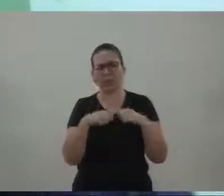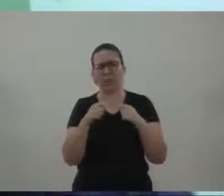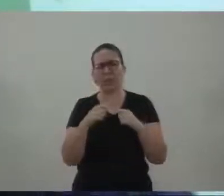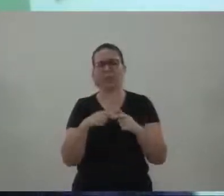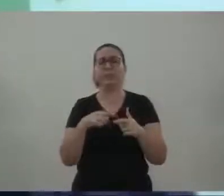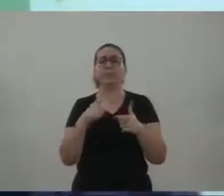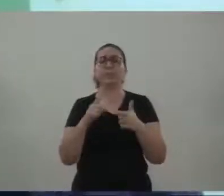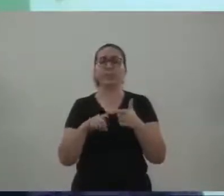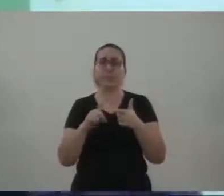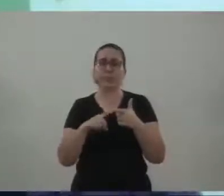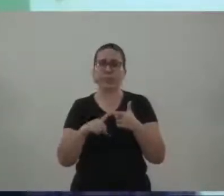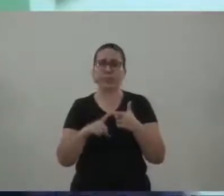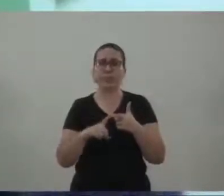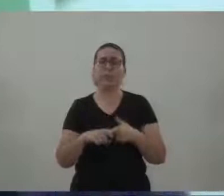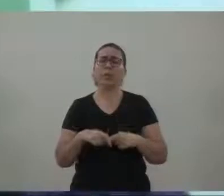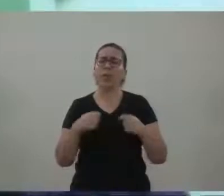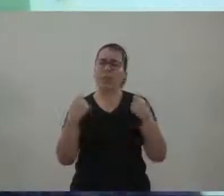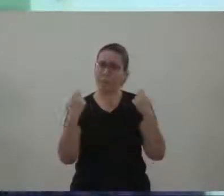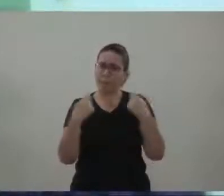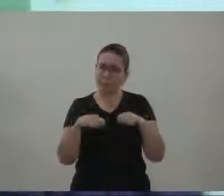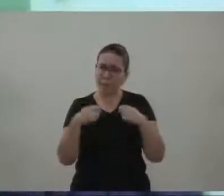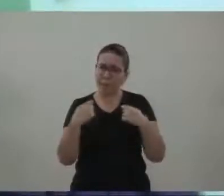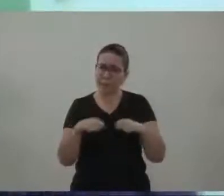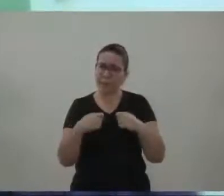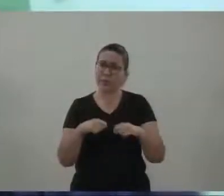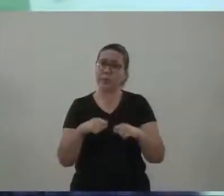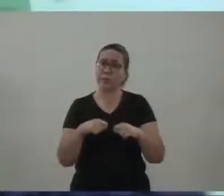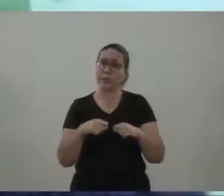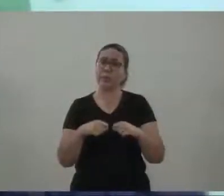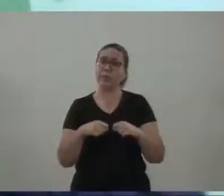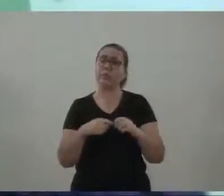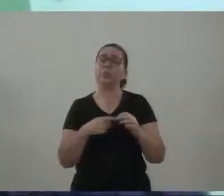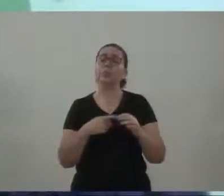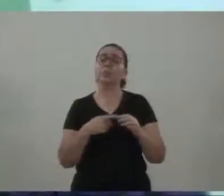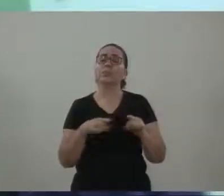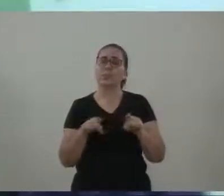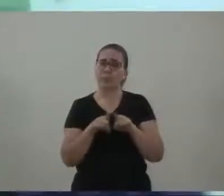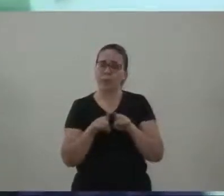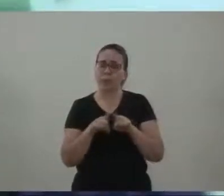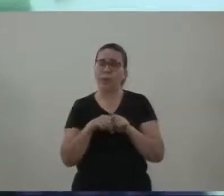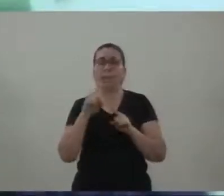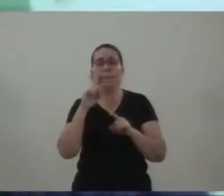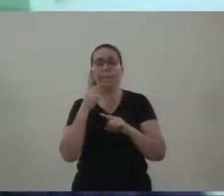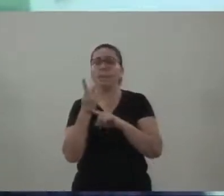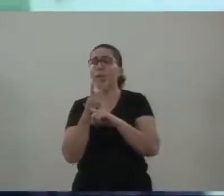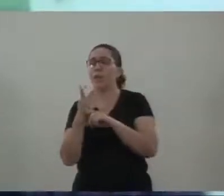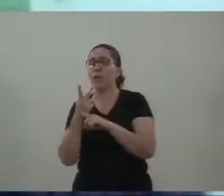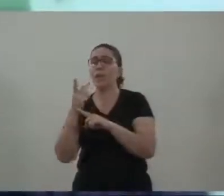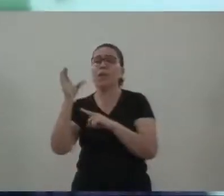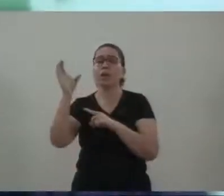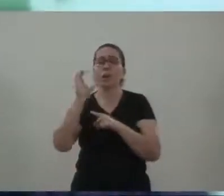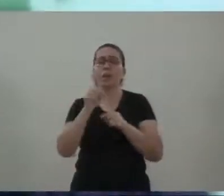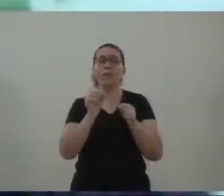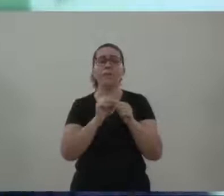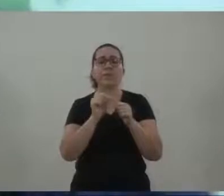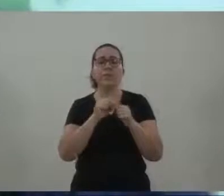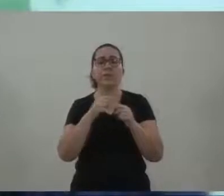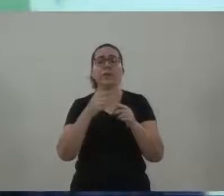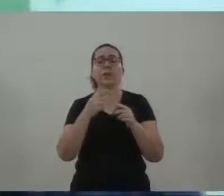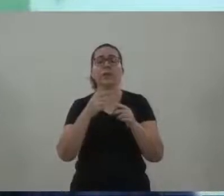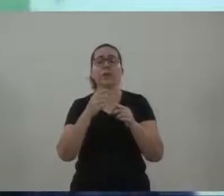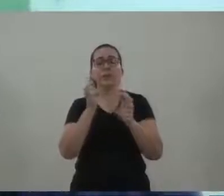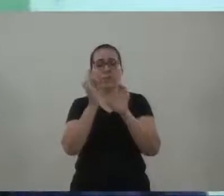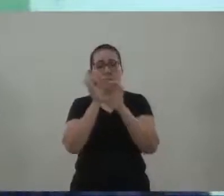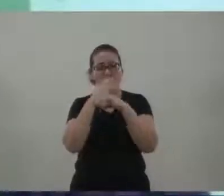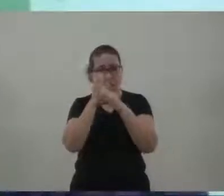Segundo ponto, né, é necessário ainda buscar algum recurso para fazer os testes da Covid.